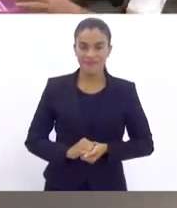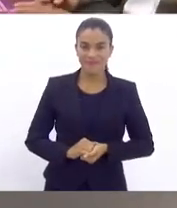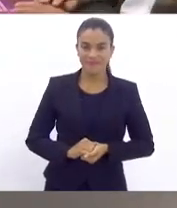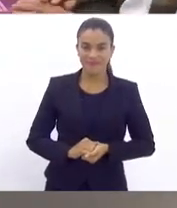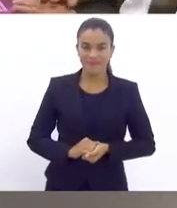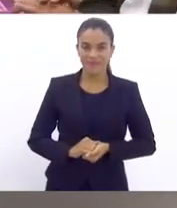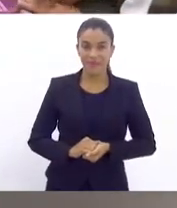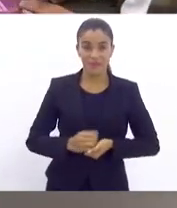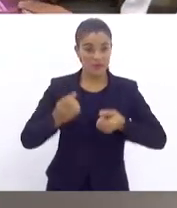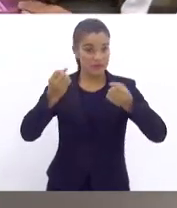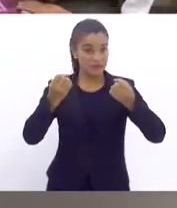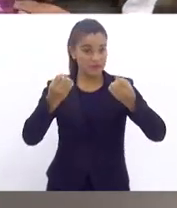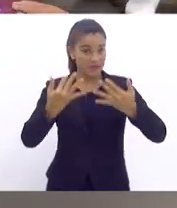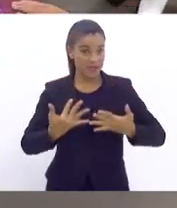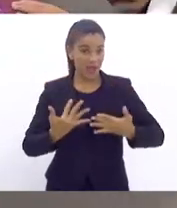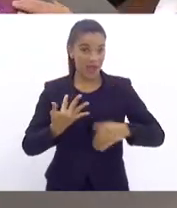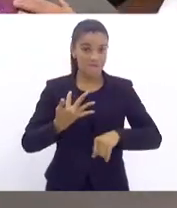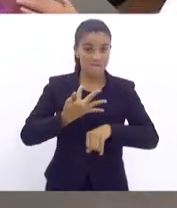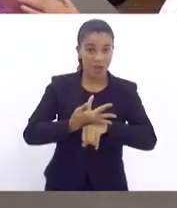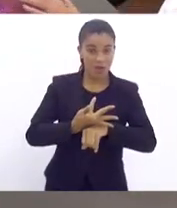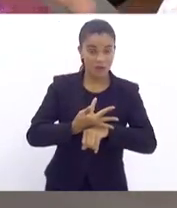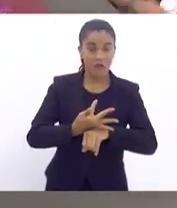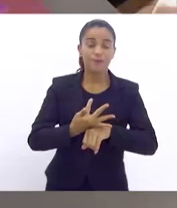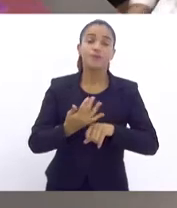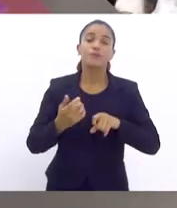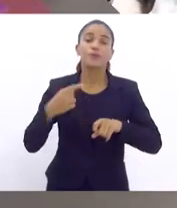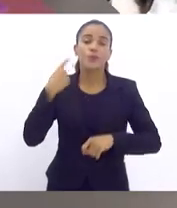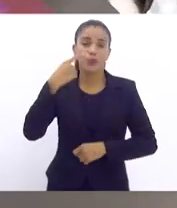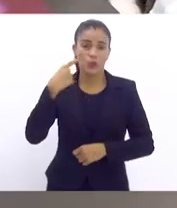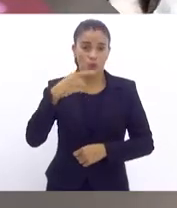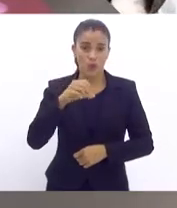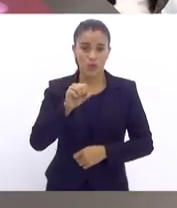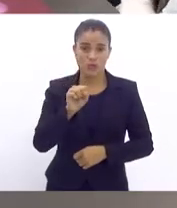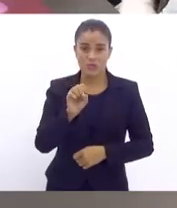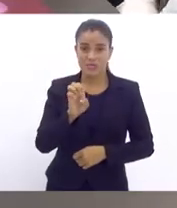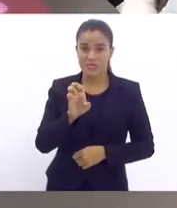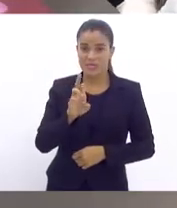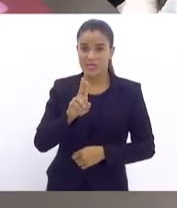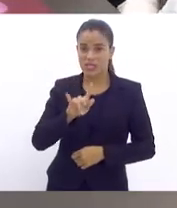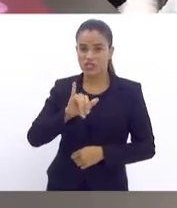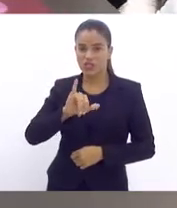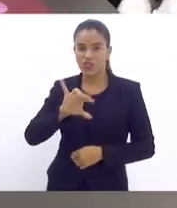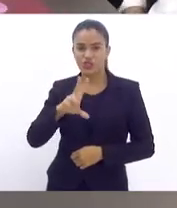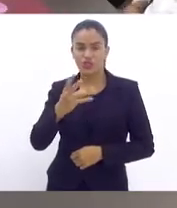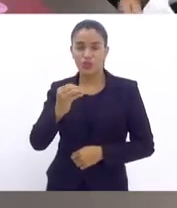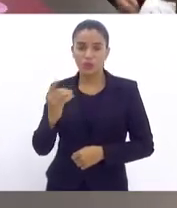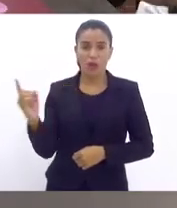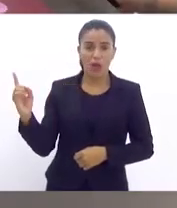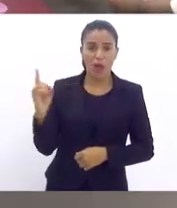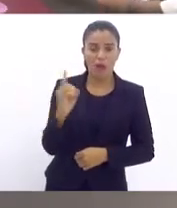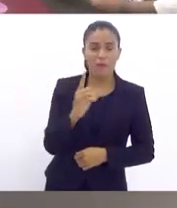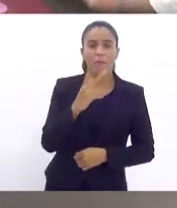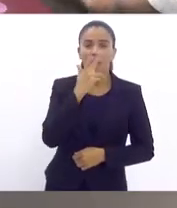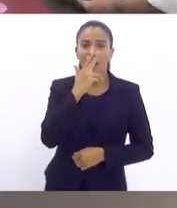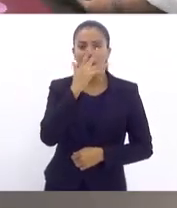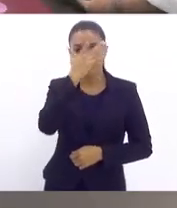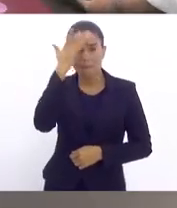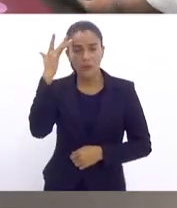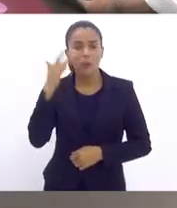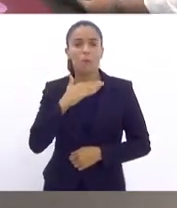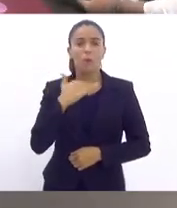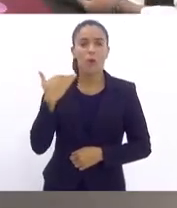vou justificar aqui algumas ausentes Deputado Dr Serginho estava a caminho mas parece que faleceu alguém da família da deputada Soraia Santos